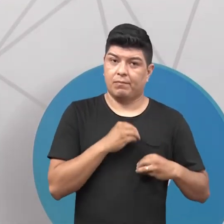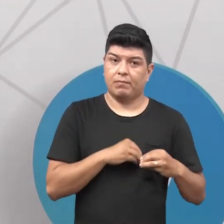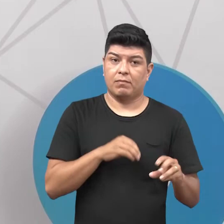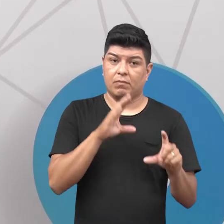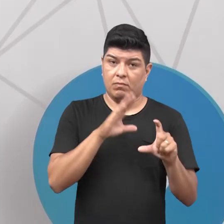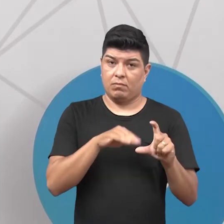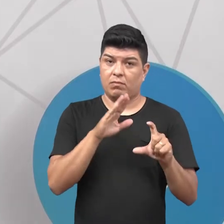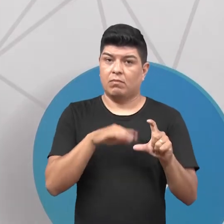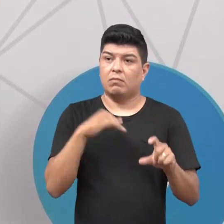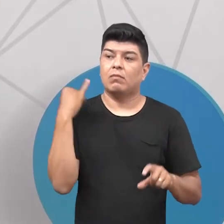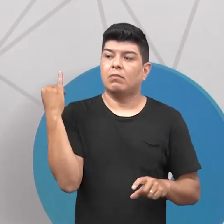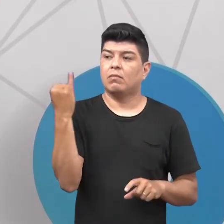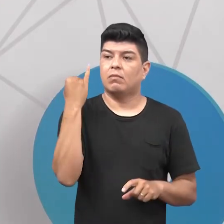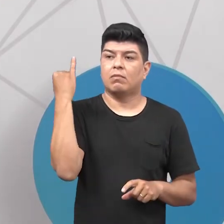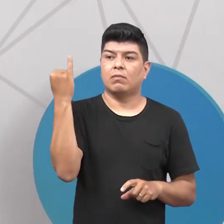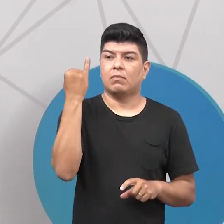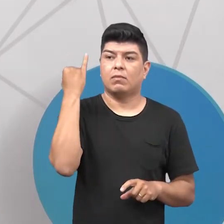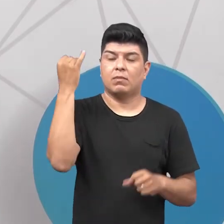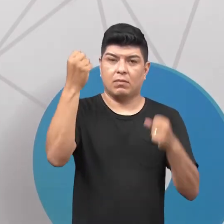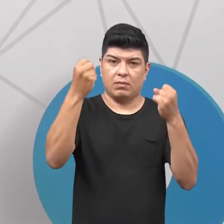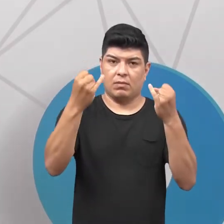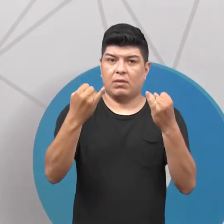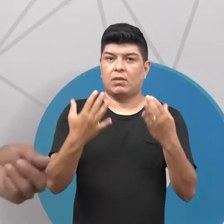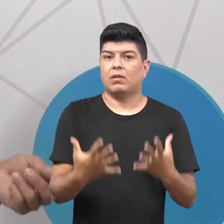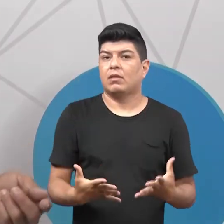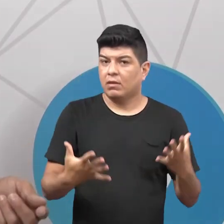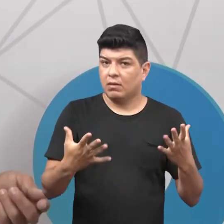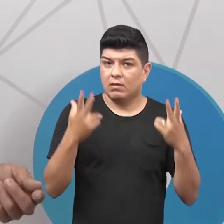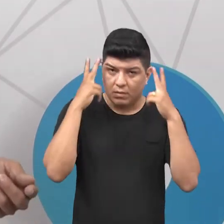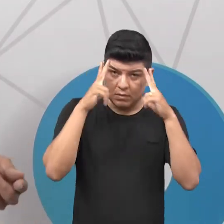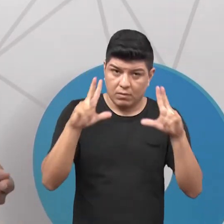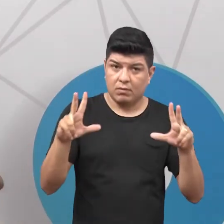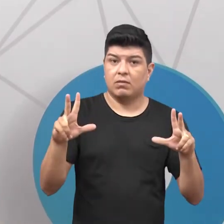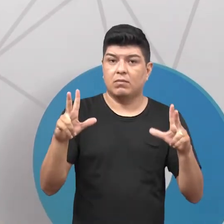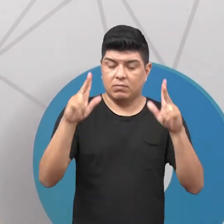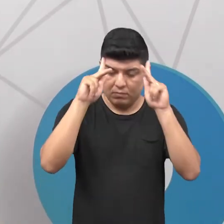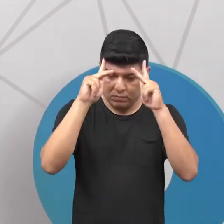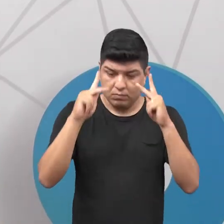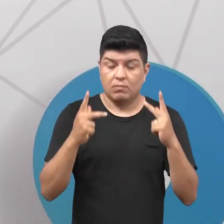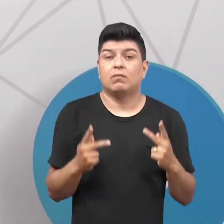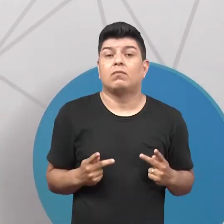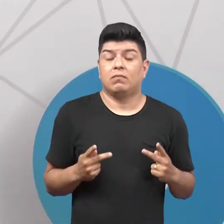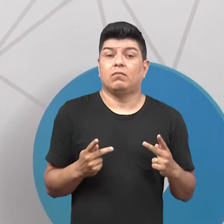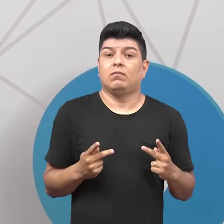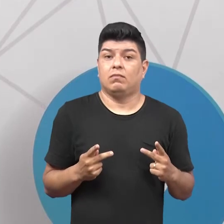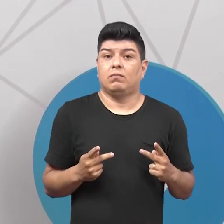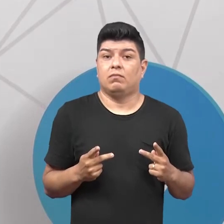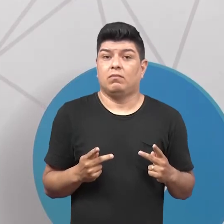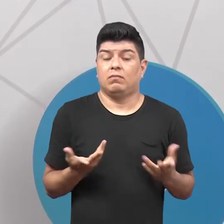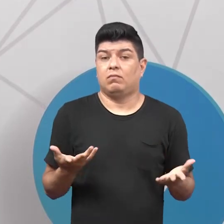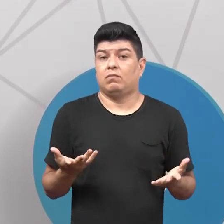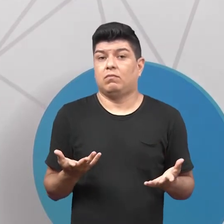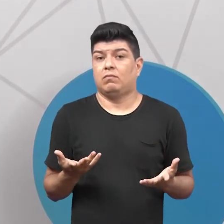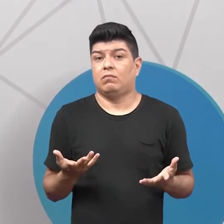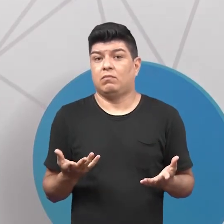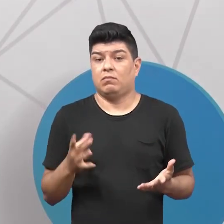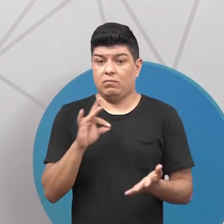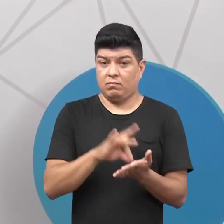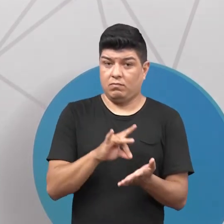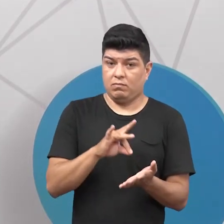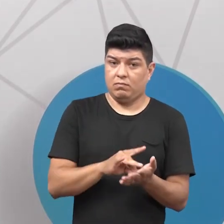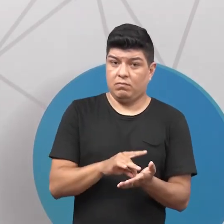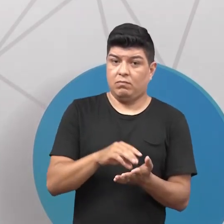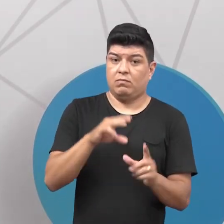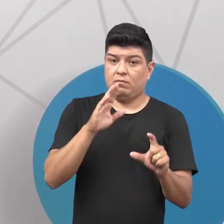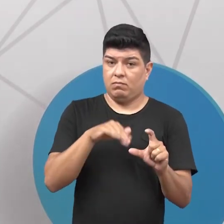essa importância para explicar a natureza humana, ainda que não dê para seguir a lógica de um